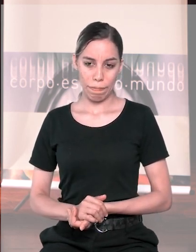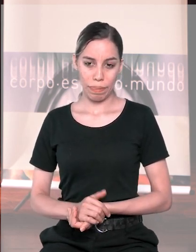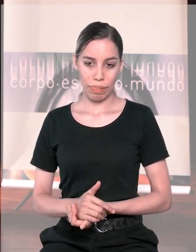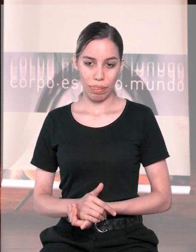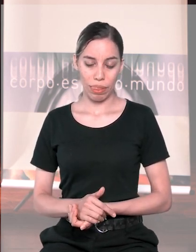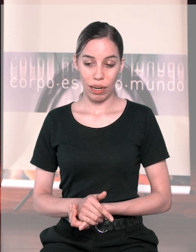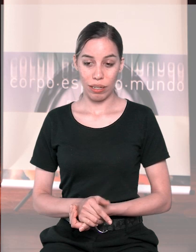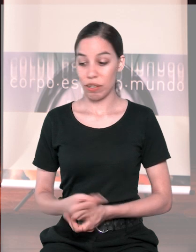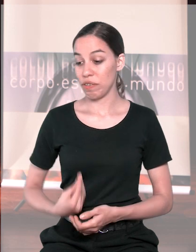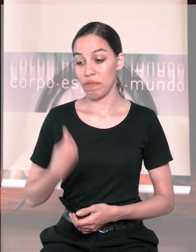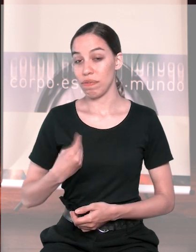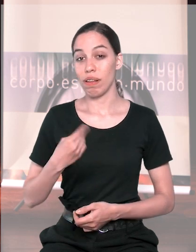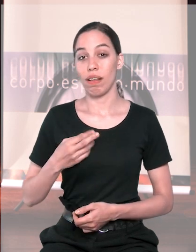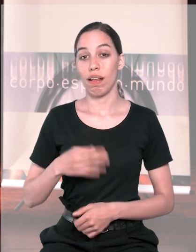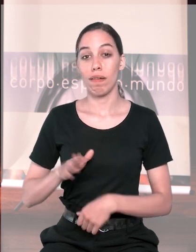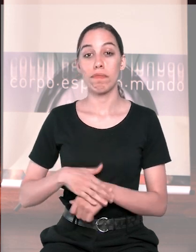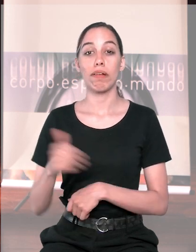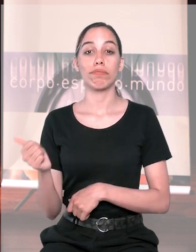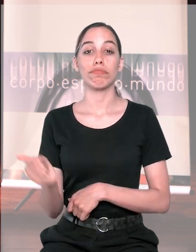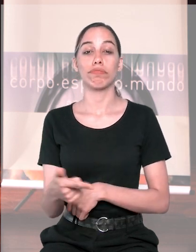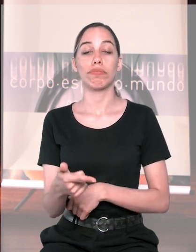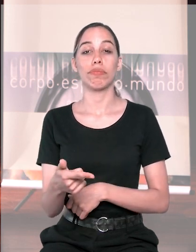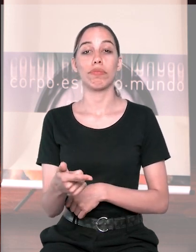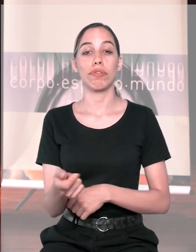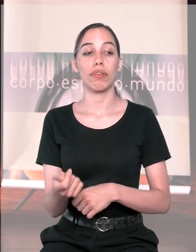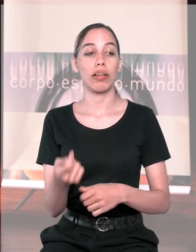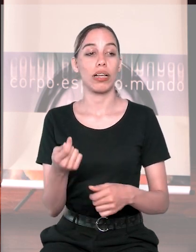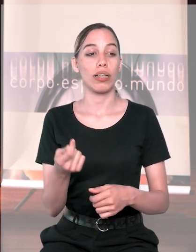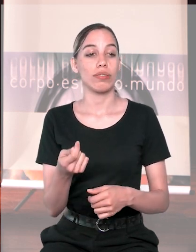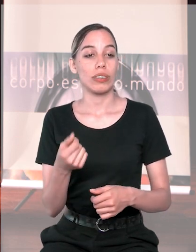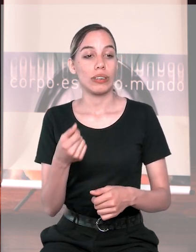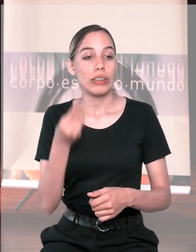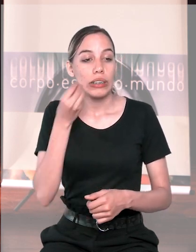nem existir é mais que um exercício de